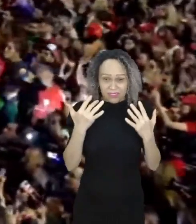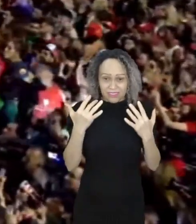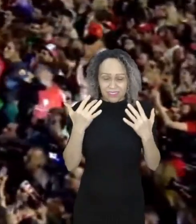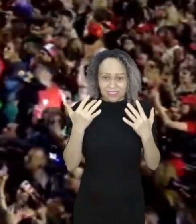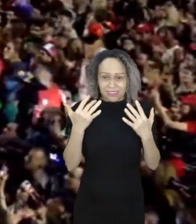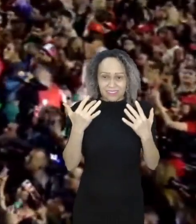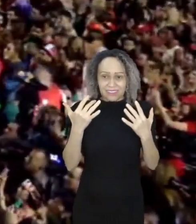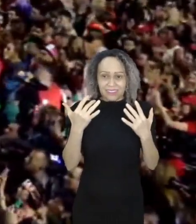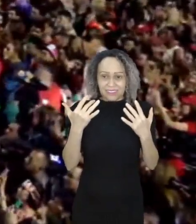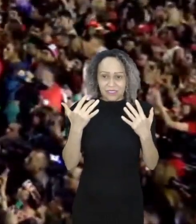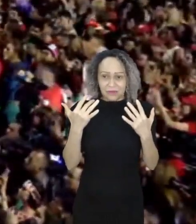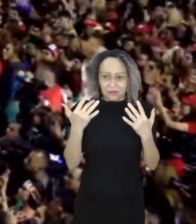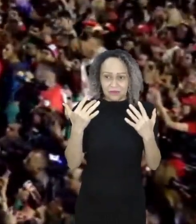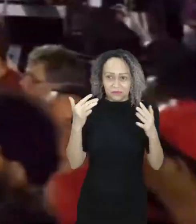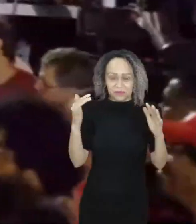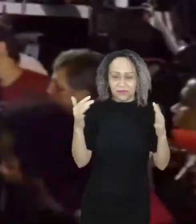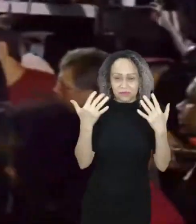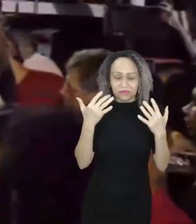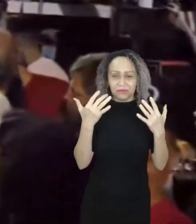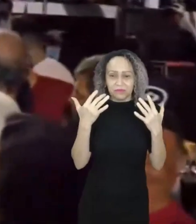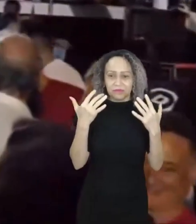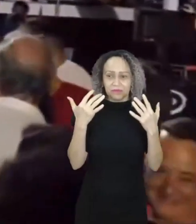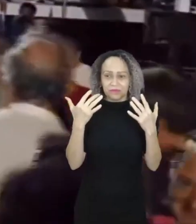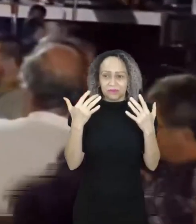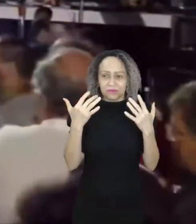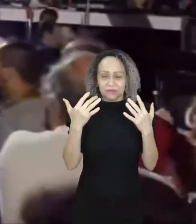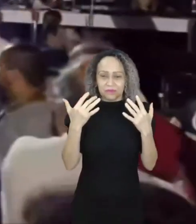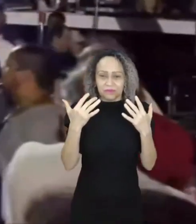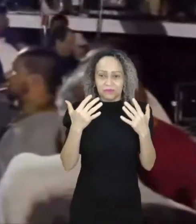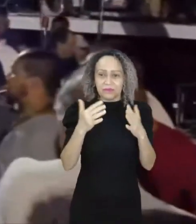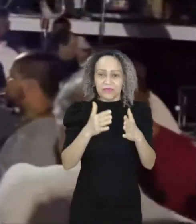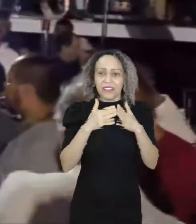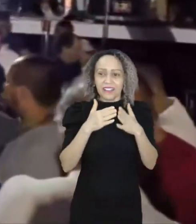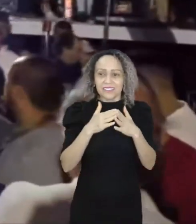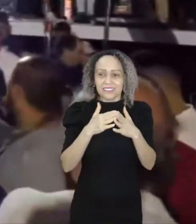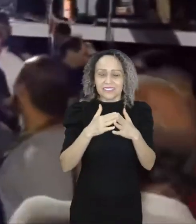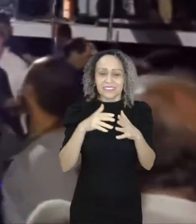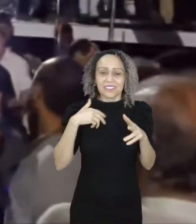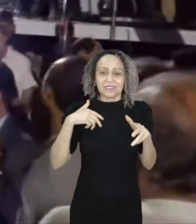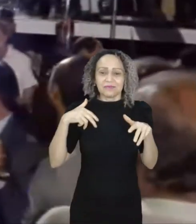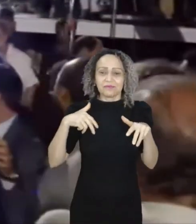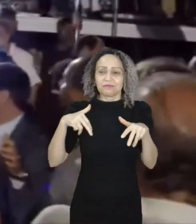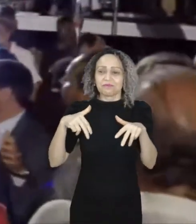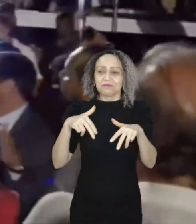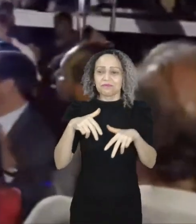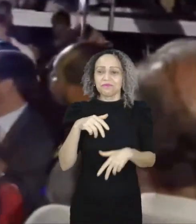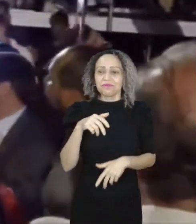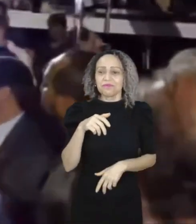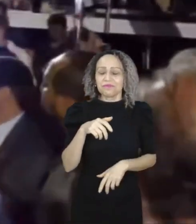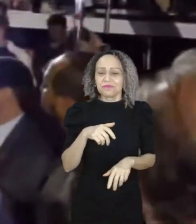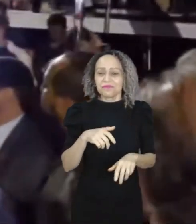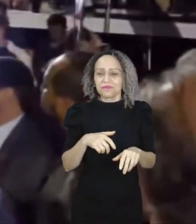Vamos lá, gente. Vamos dar licença. Dá licença.